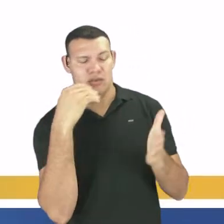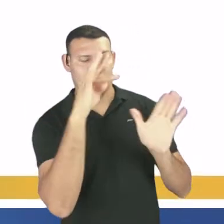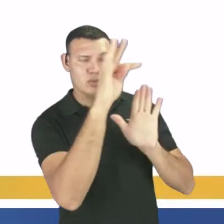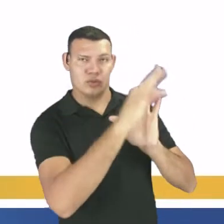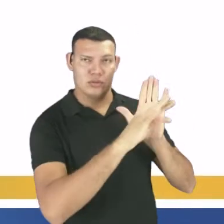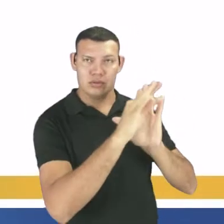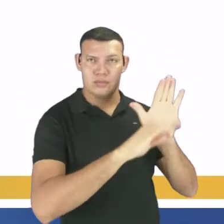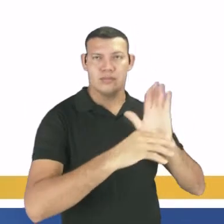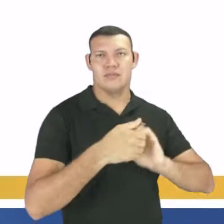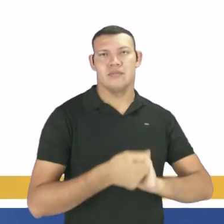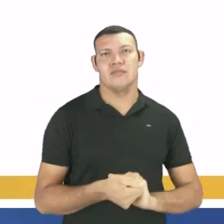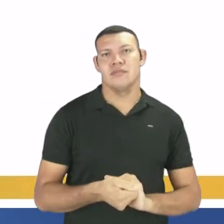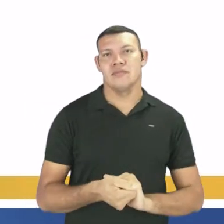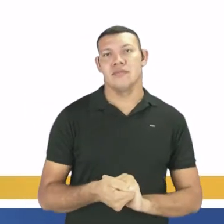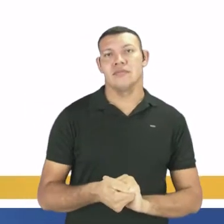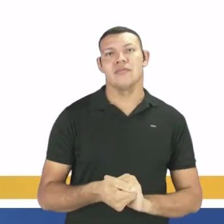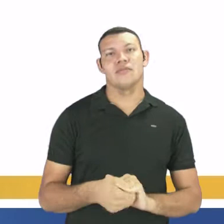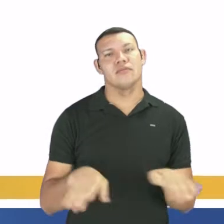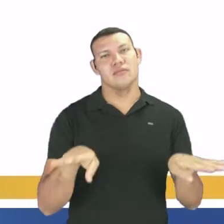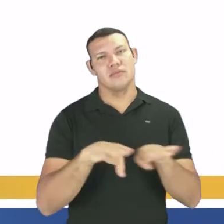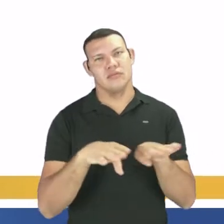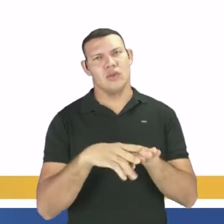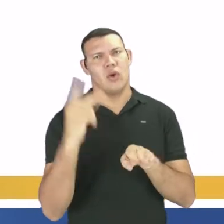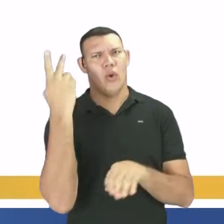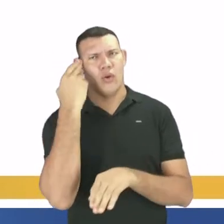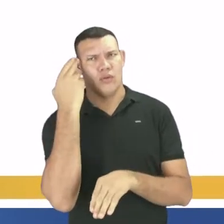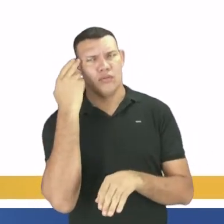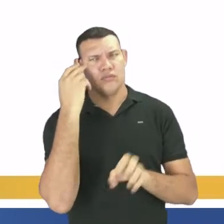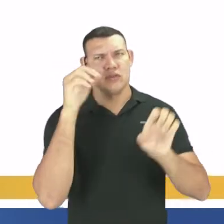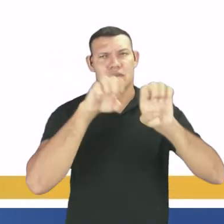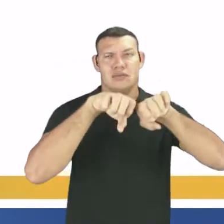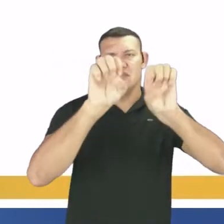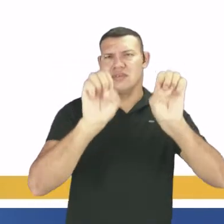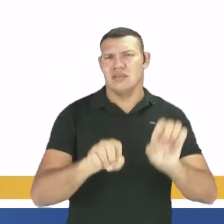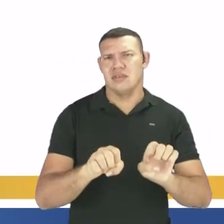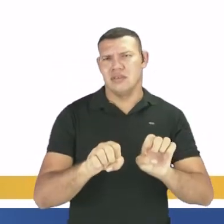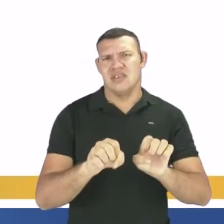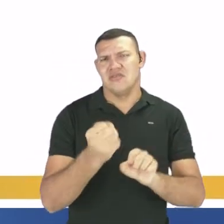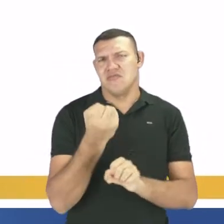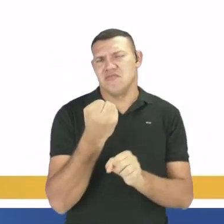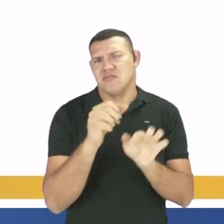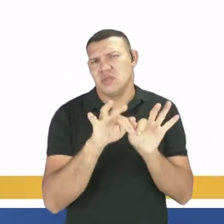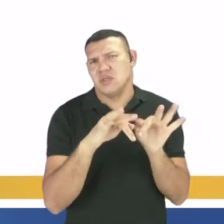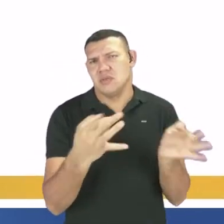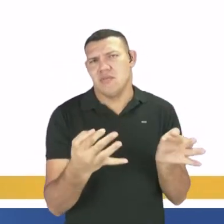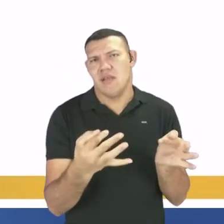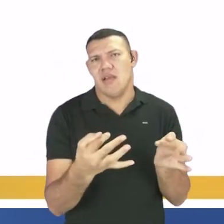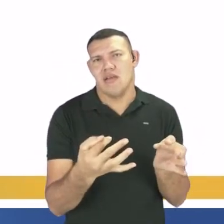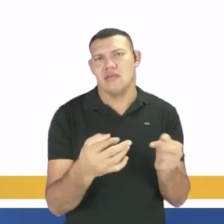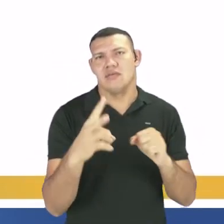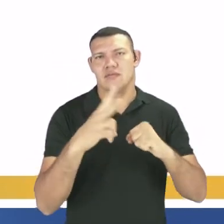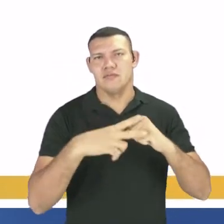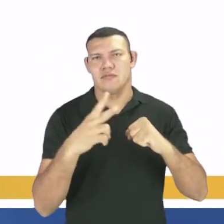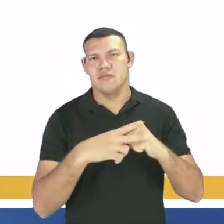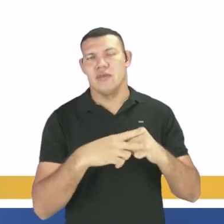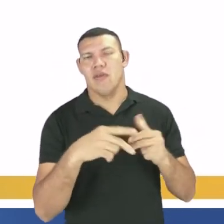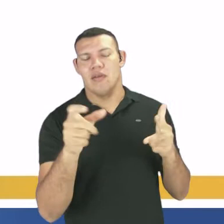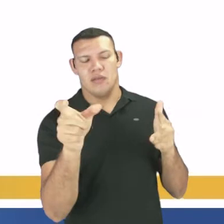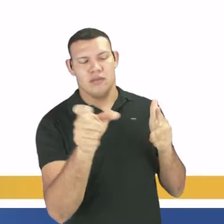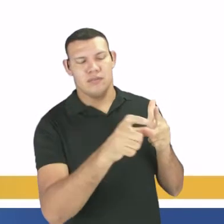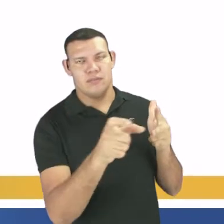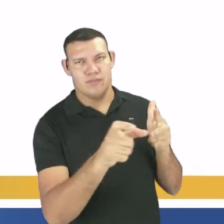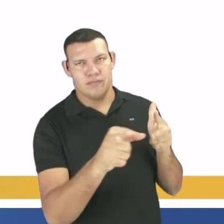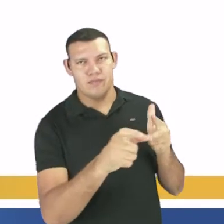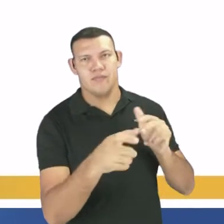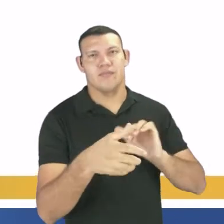texto. Ainda é comum uma estrutura sintática na voz passiva, com verbos na terceira pessoa do